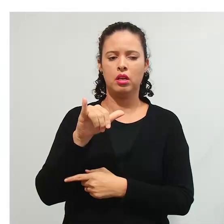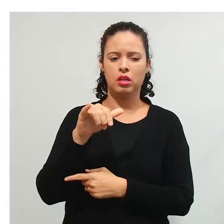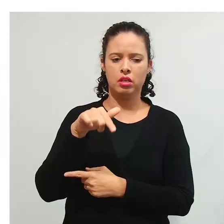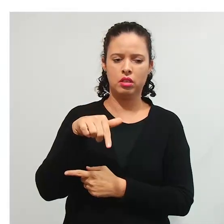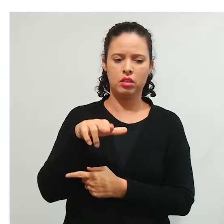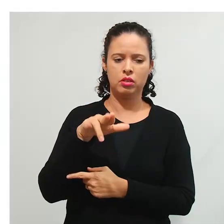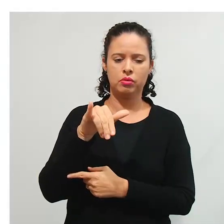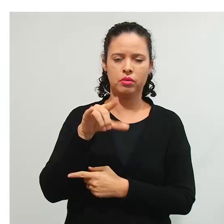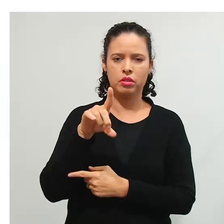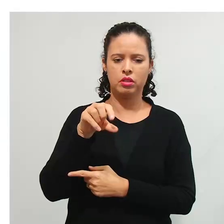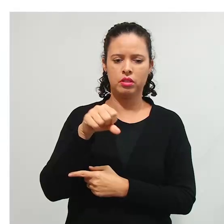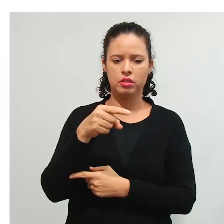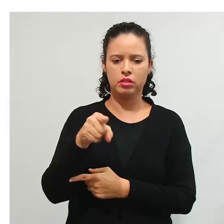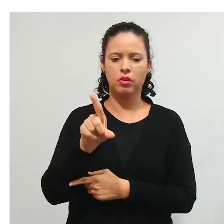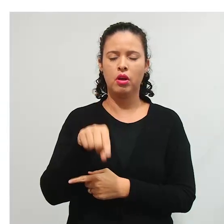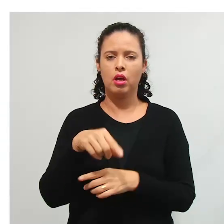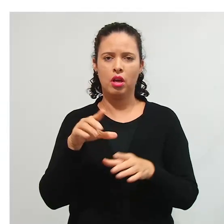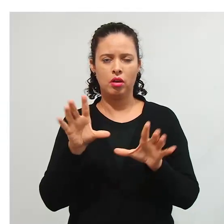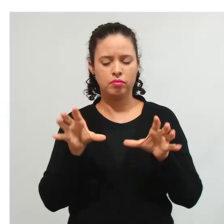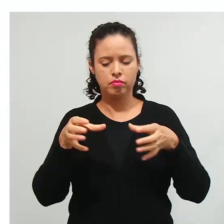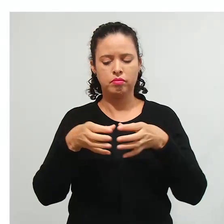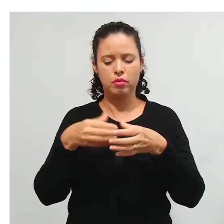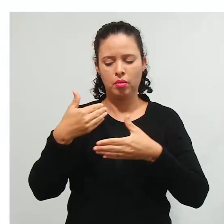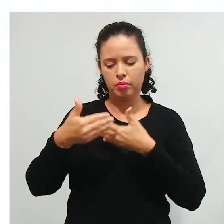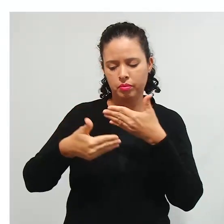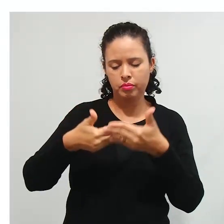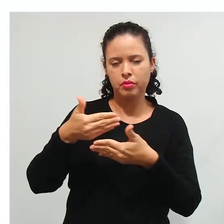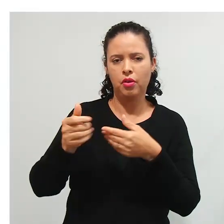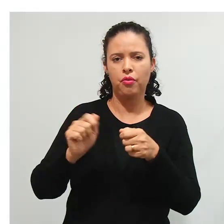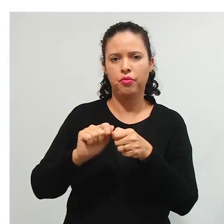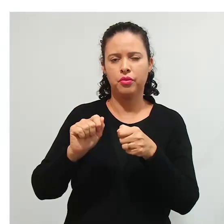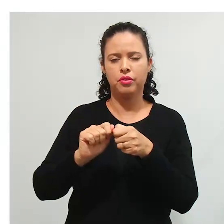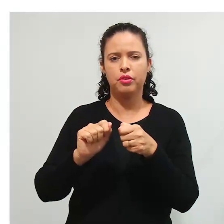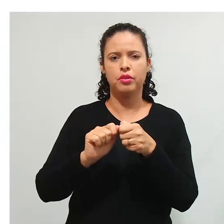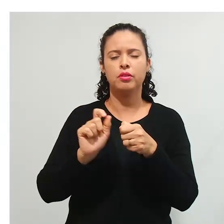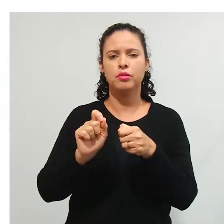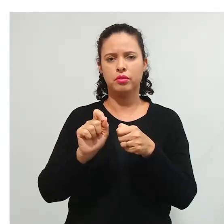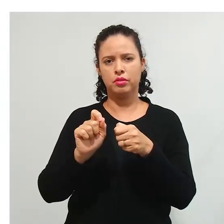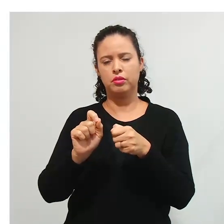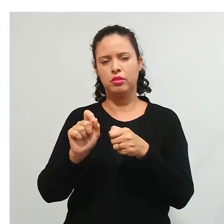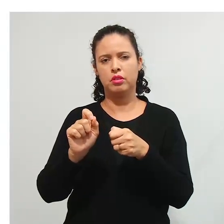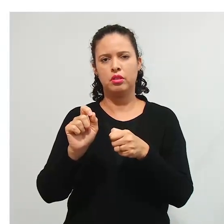professora? É o conjunto de procedimentos realizados pelo